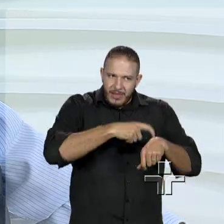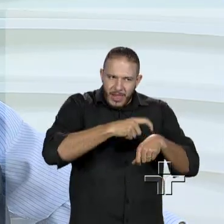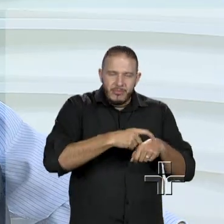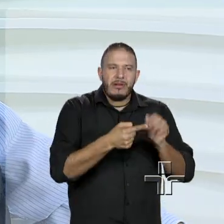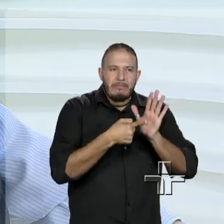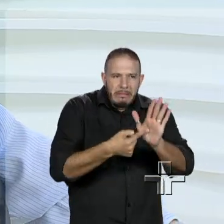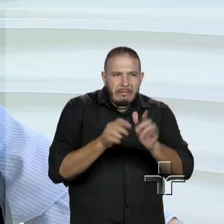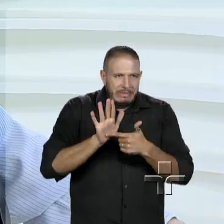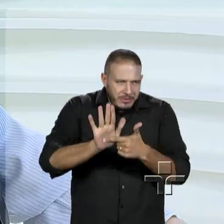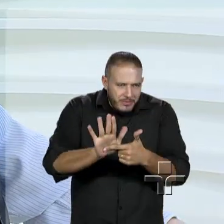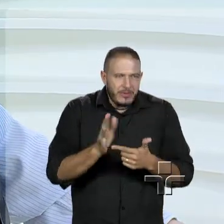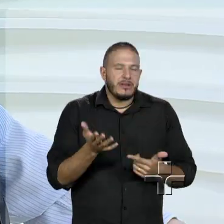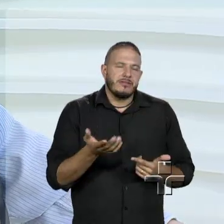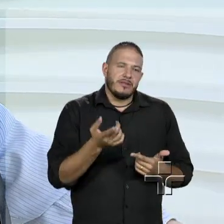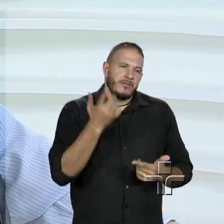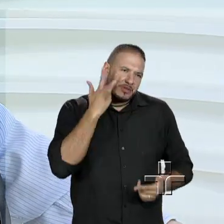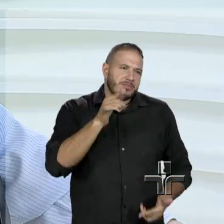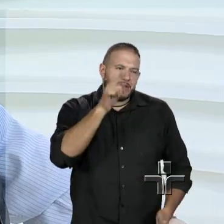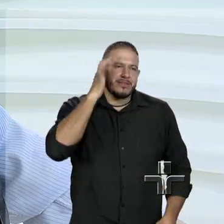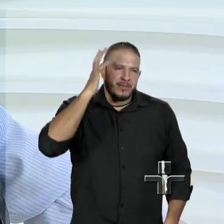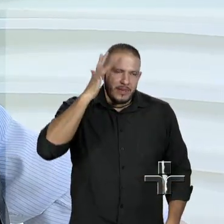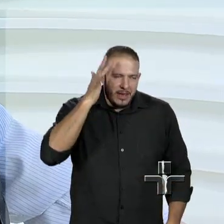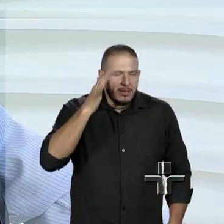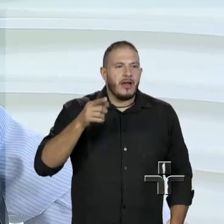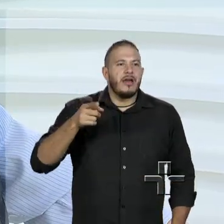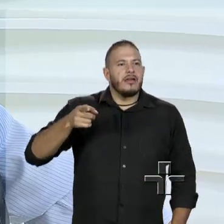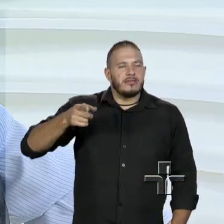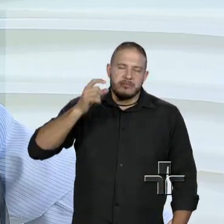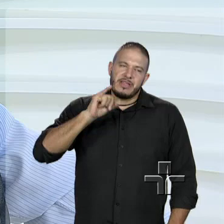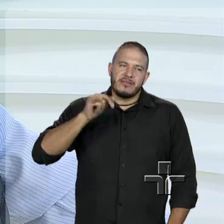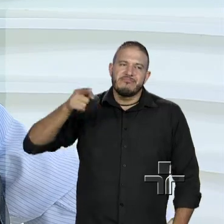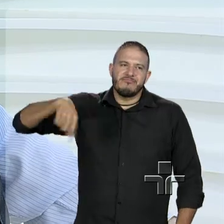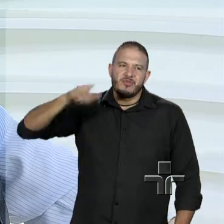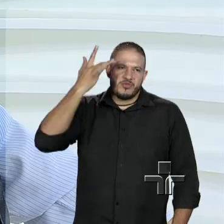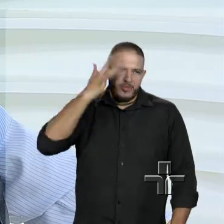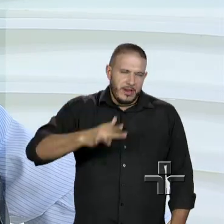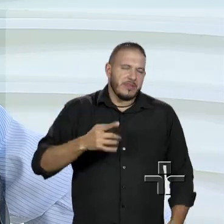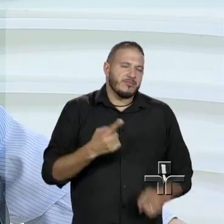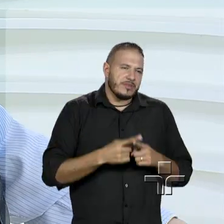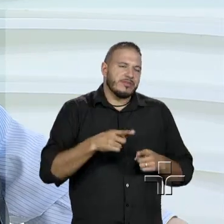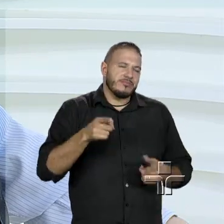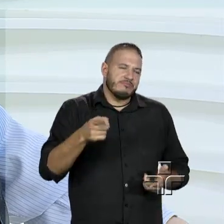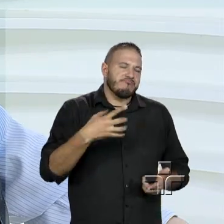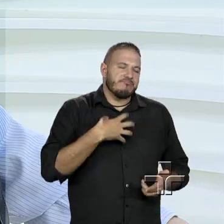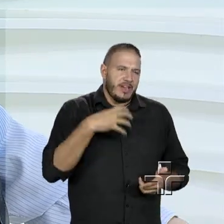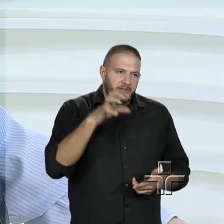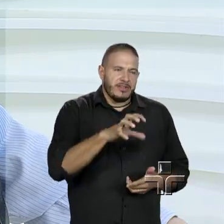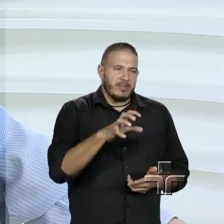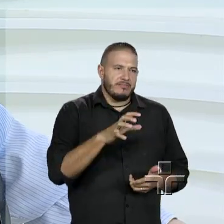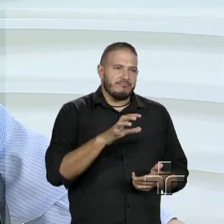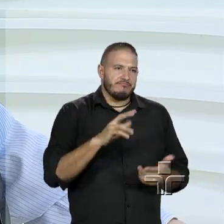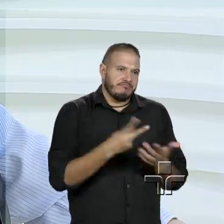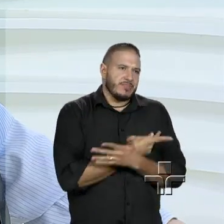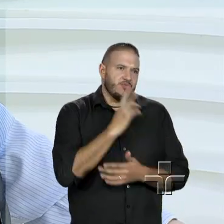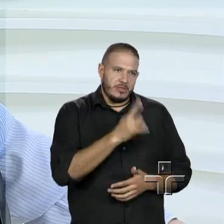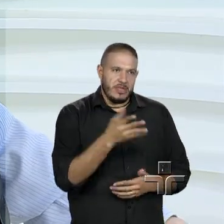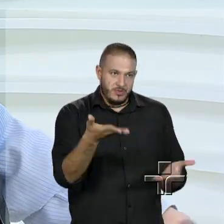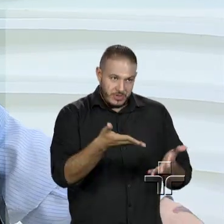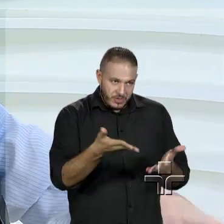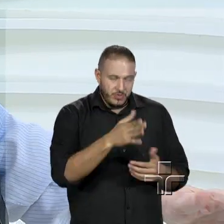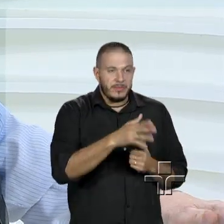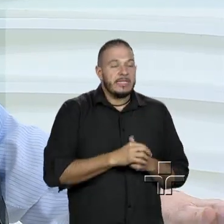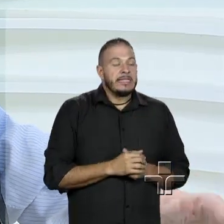de saber ou imaginar que eles não soubessem que isso ia dar nesse resultado. Então,